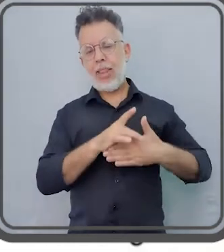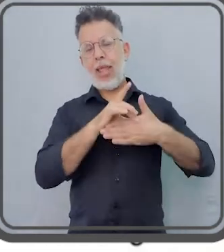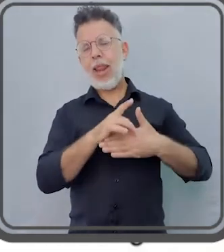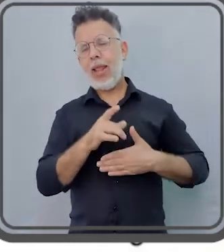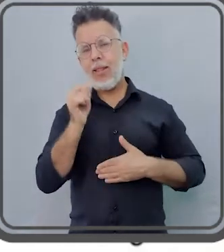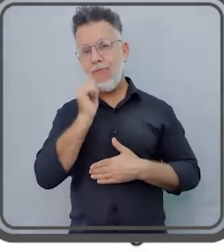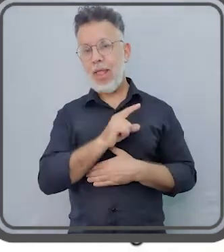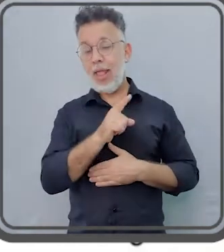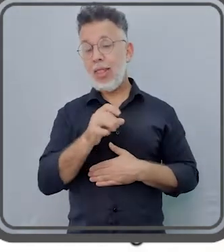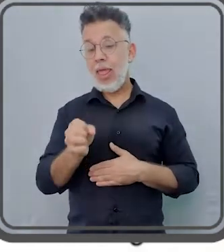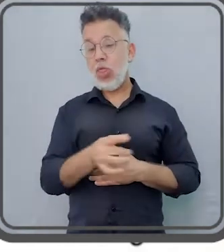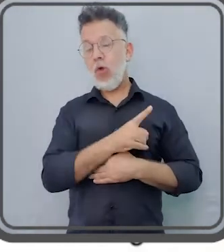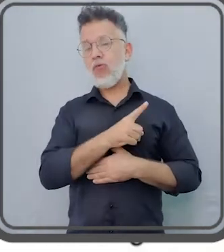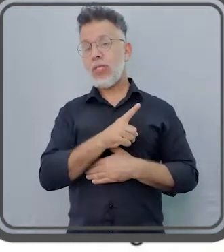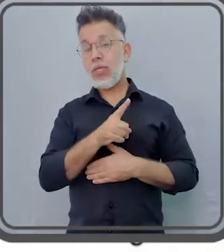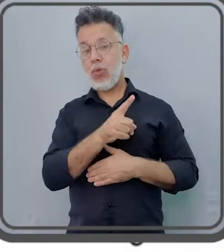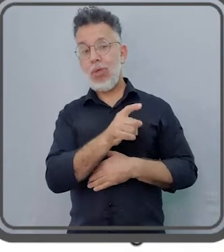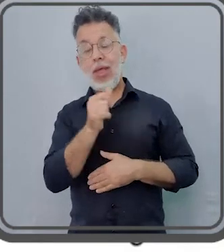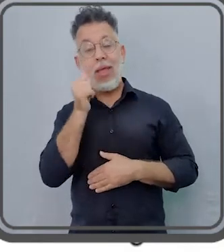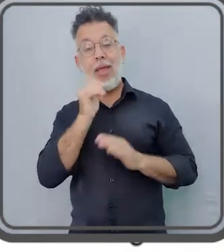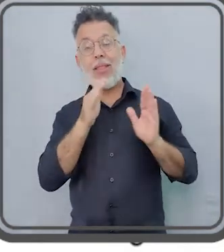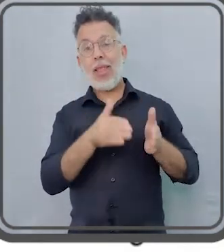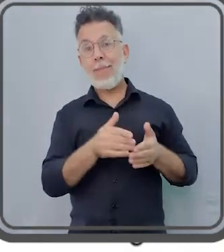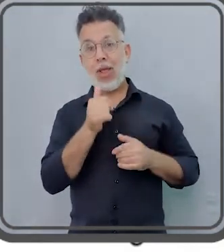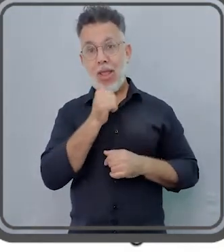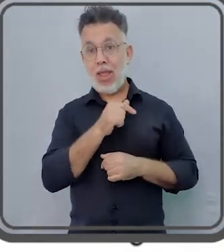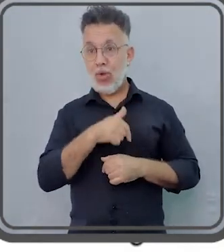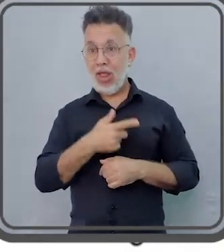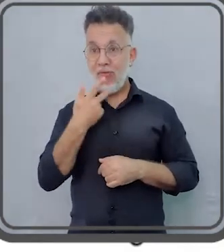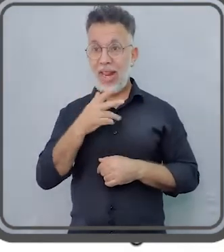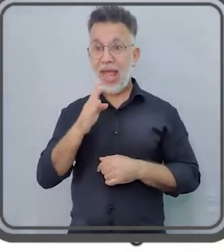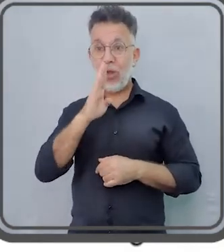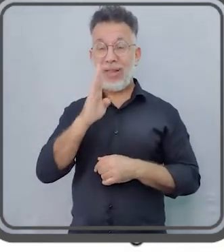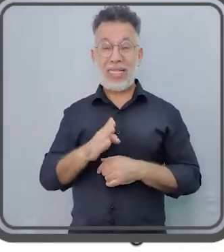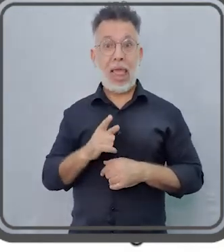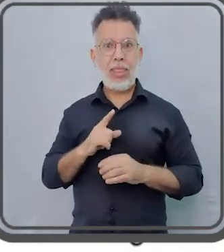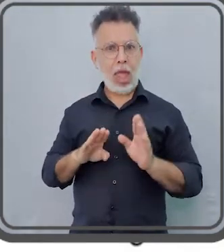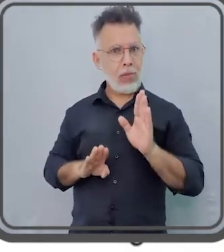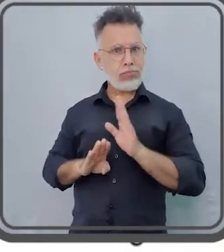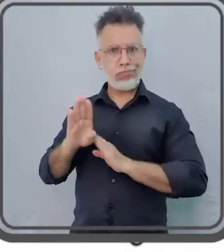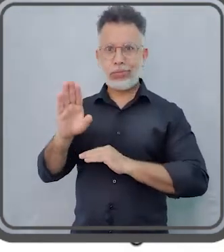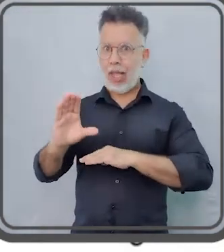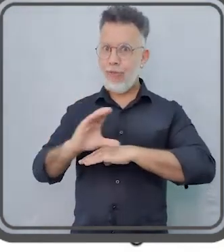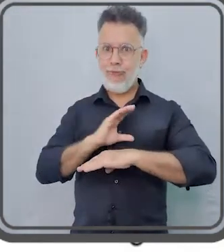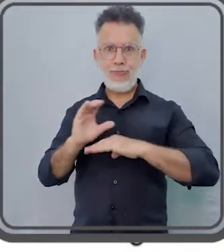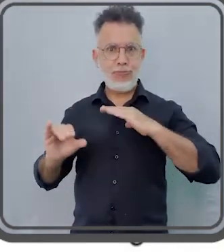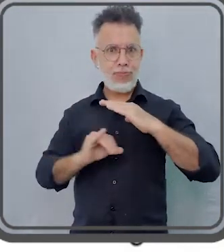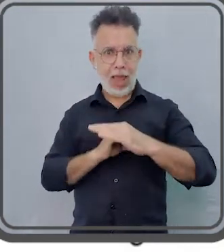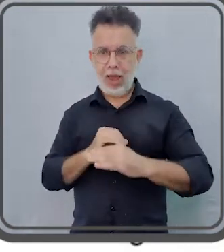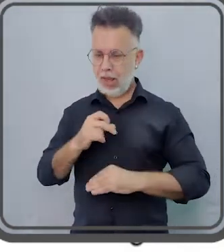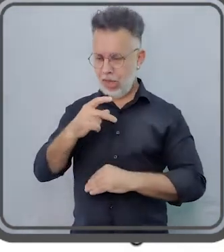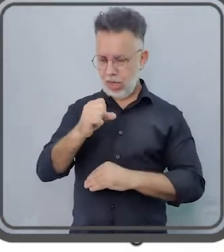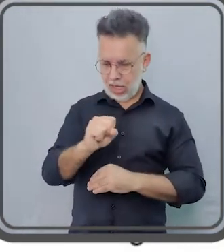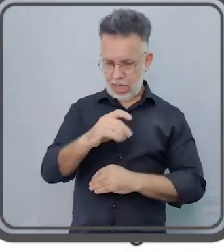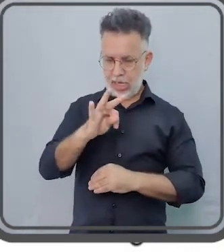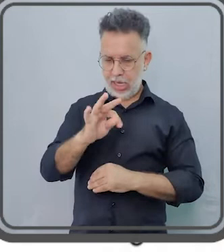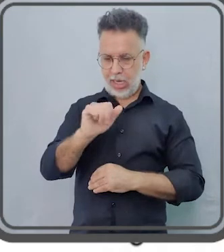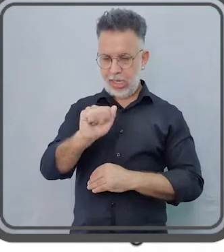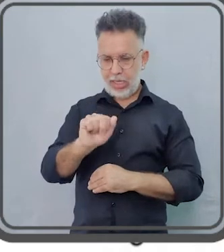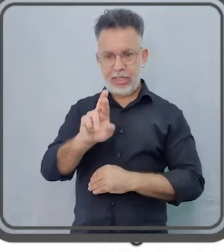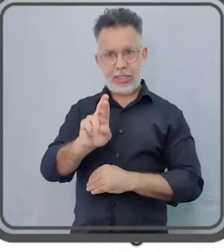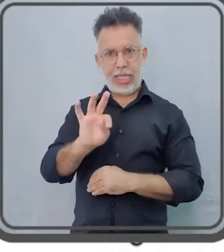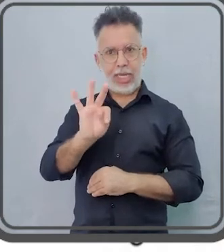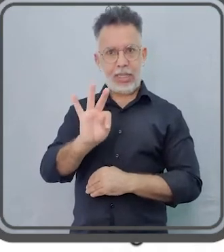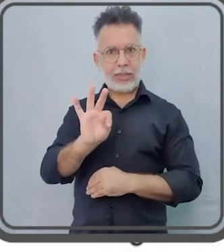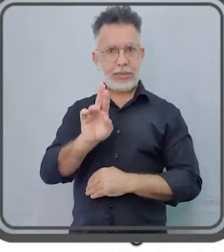partindo de mulheres. Aqui cabe falar que o Brasil tem batido recorde de investimento de startup, mas startups,